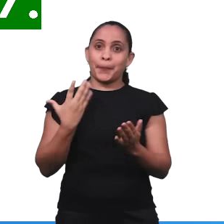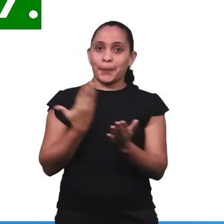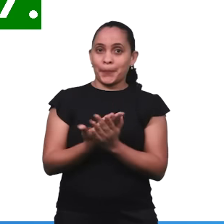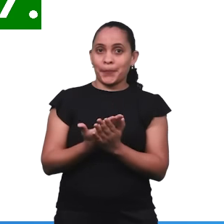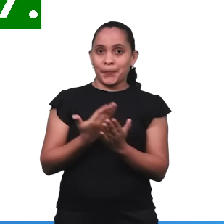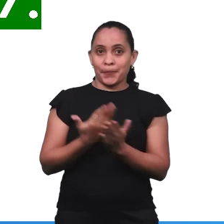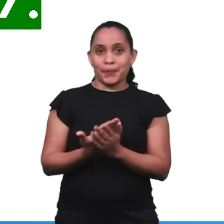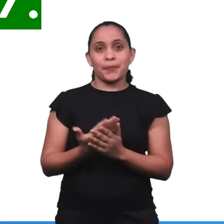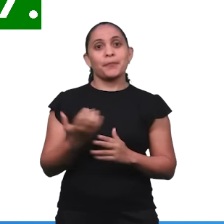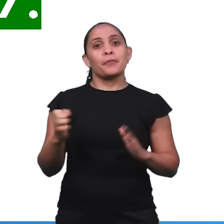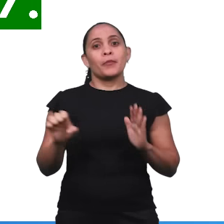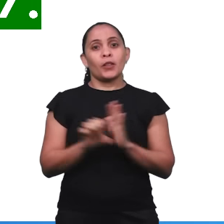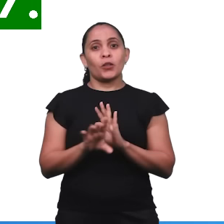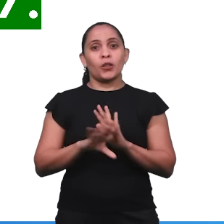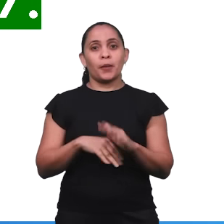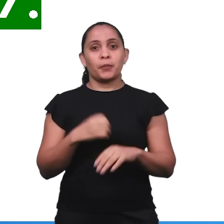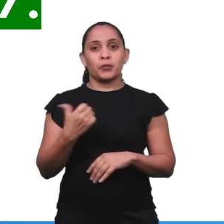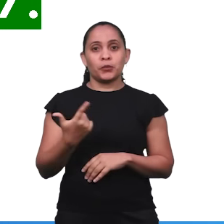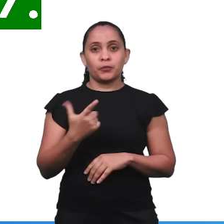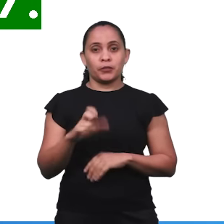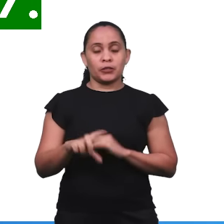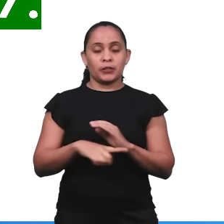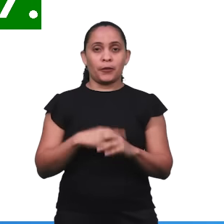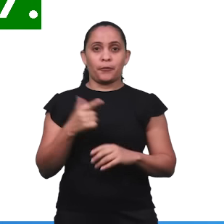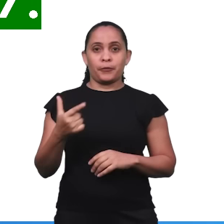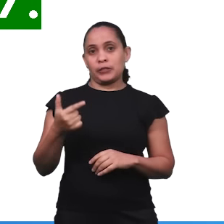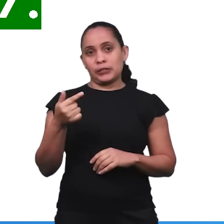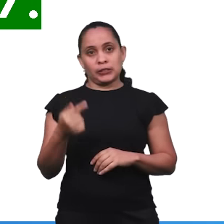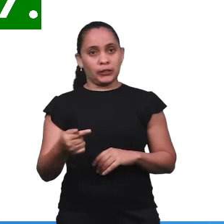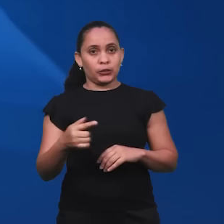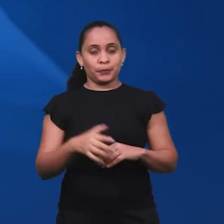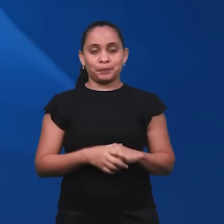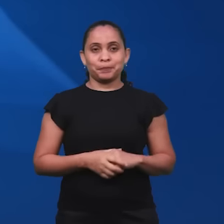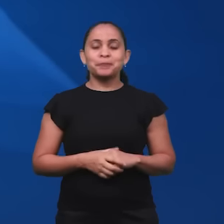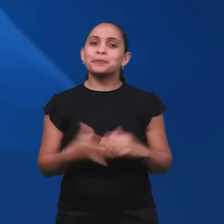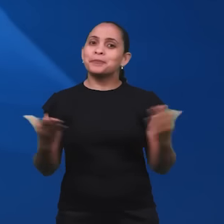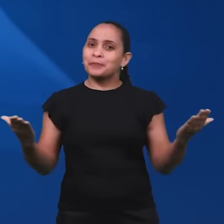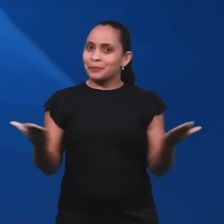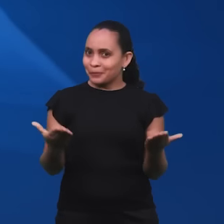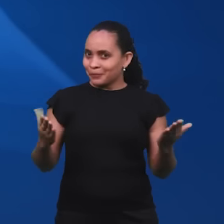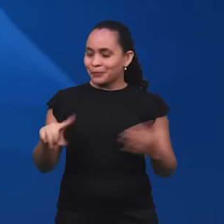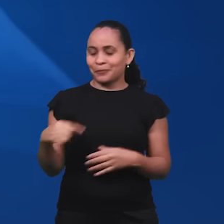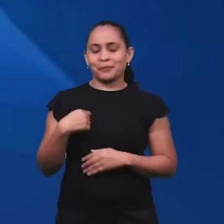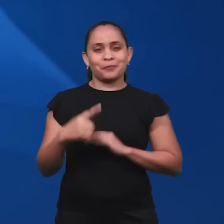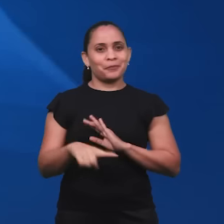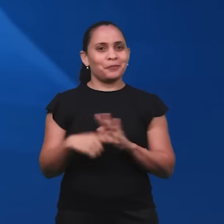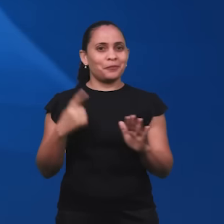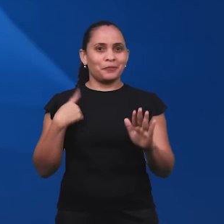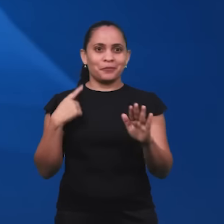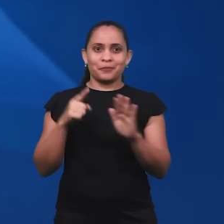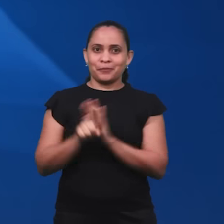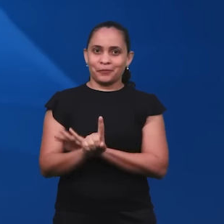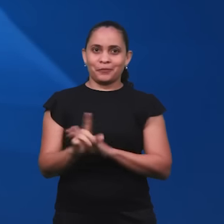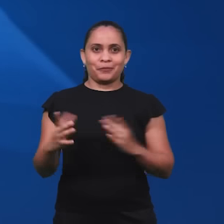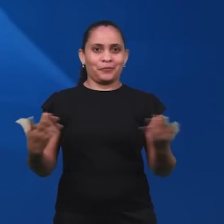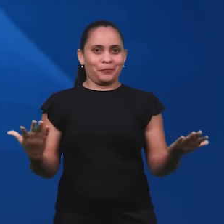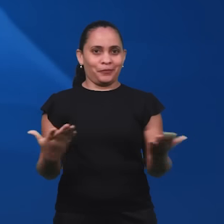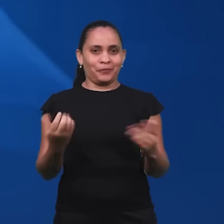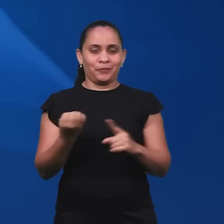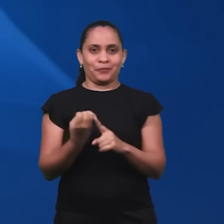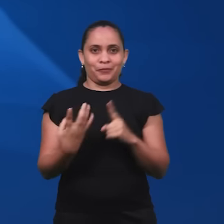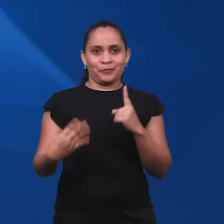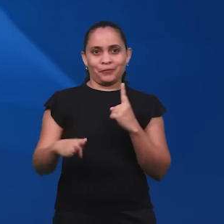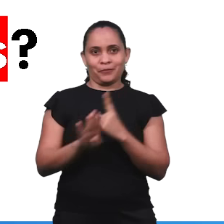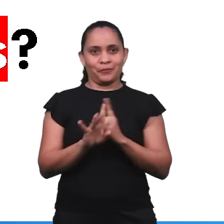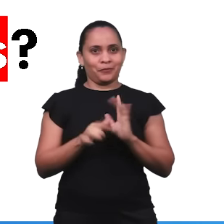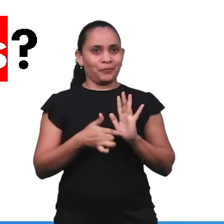estudo em Êxodo capítulo 25 e também o capítulo 27. Vamos então à primeira pergunta que foi formulada para a Escola Bíblica,